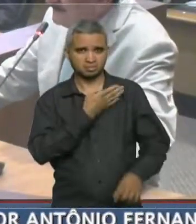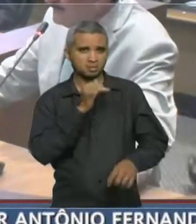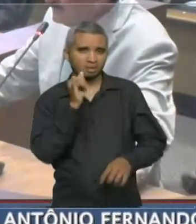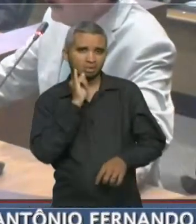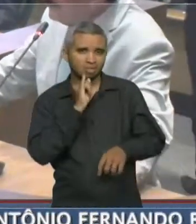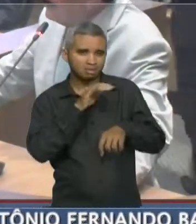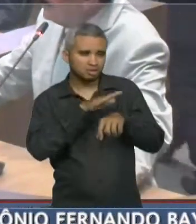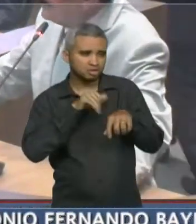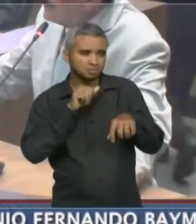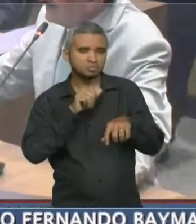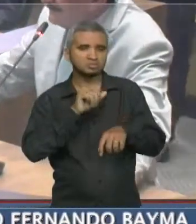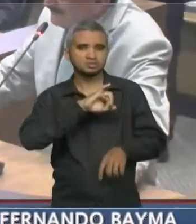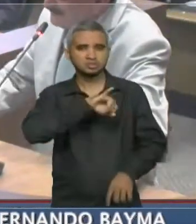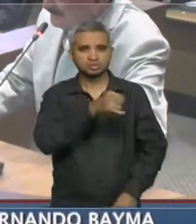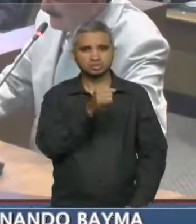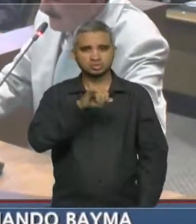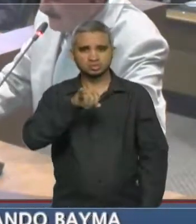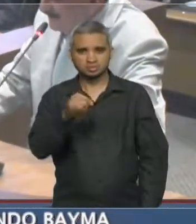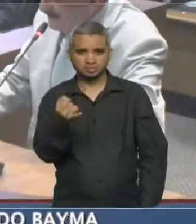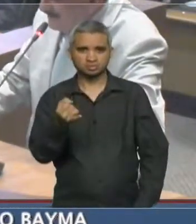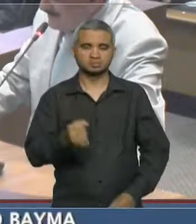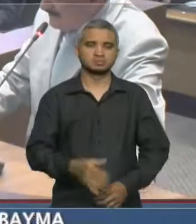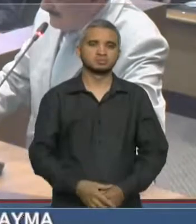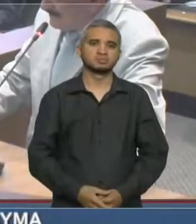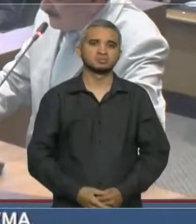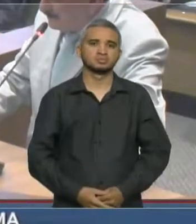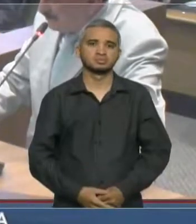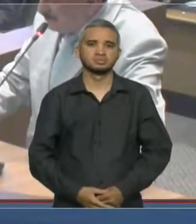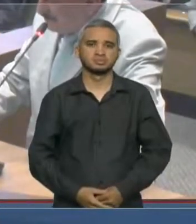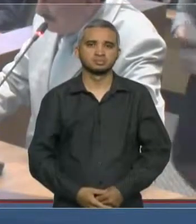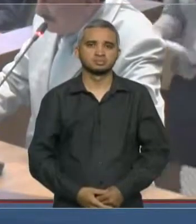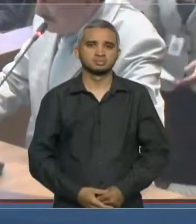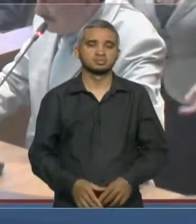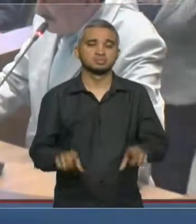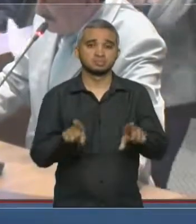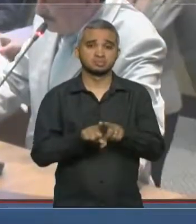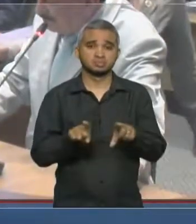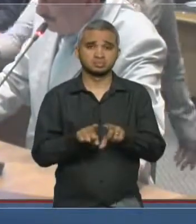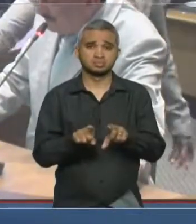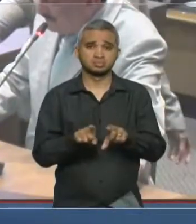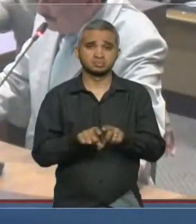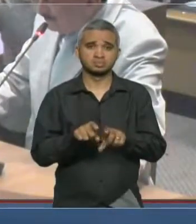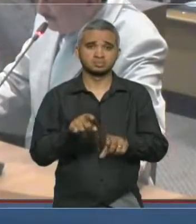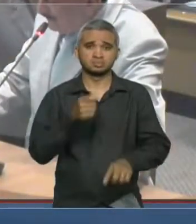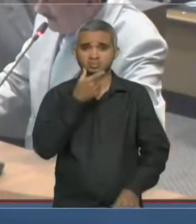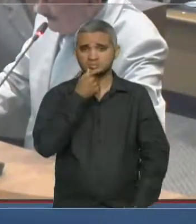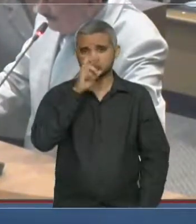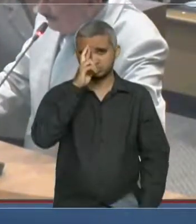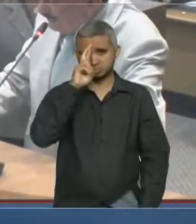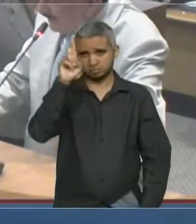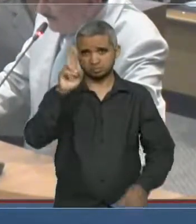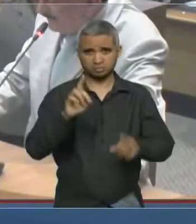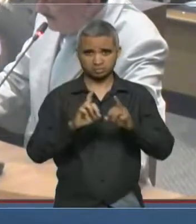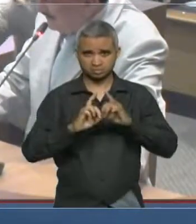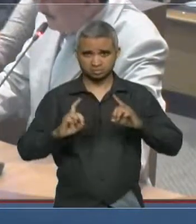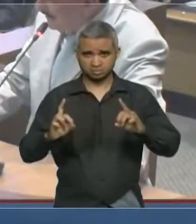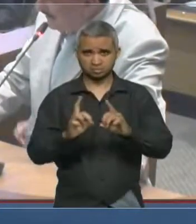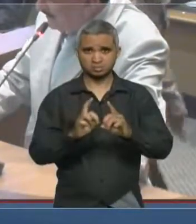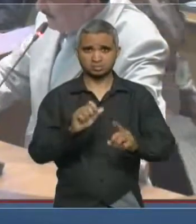carinhosamente chamado por todos nós, embaixadeiro. Excelentíssimo senhor desembargador Antônio Fernando